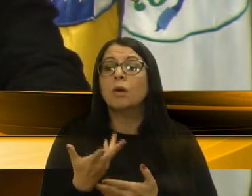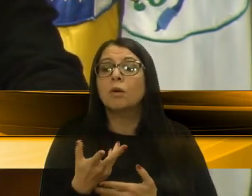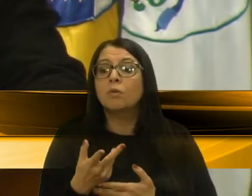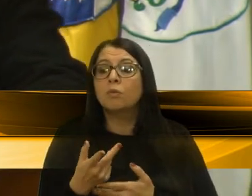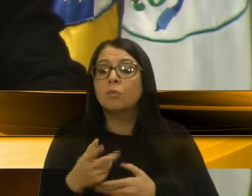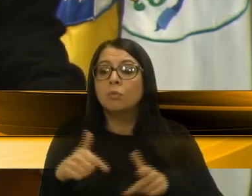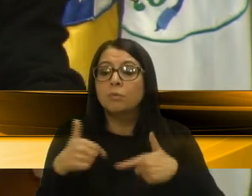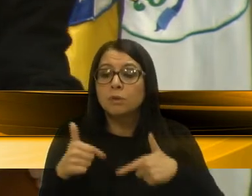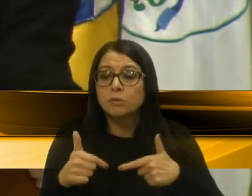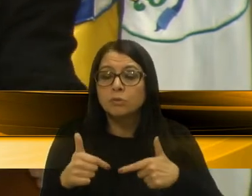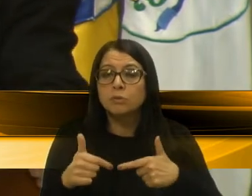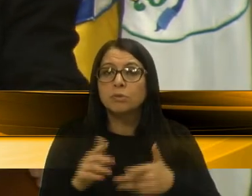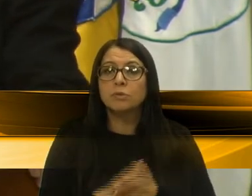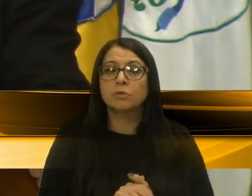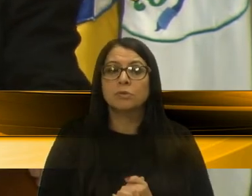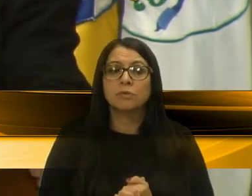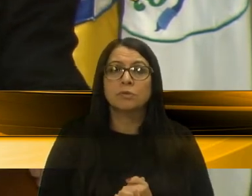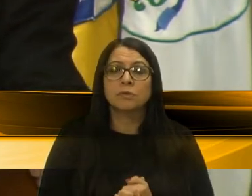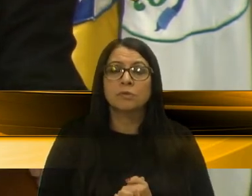trabalhador,